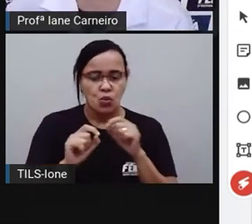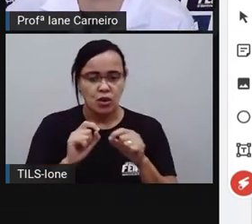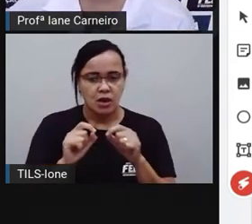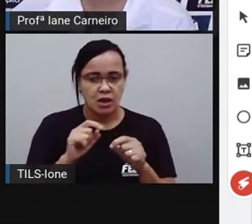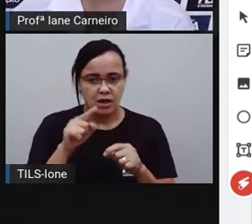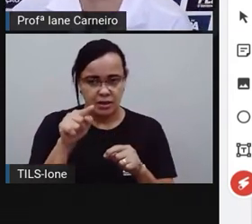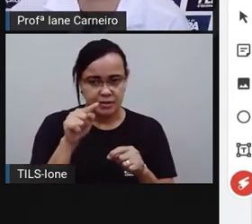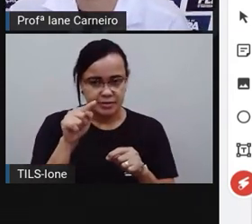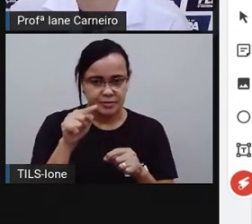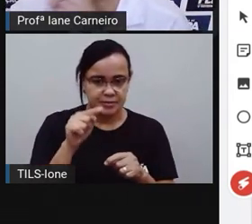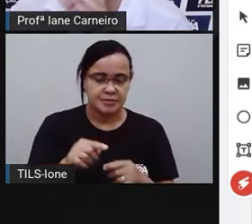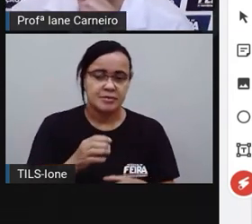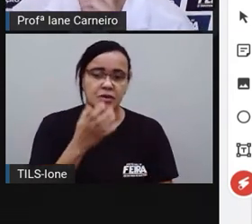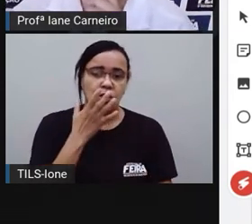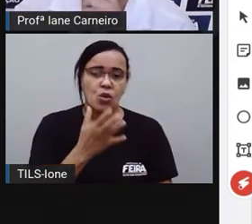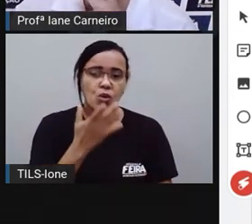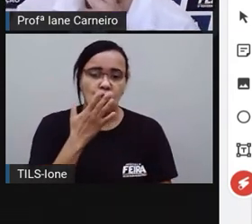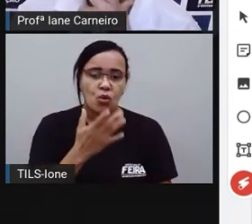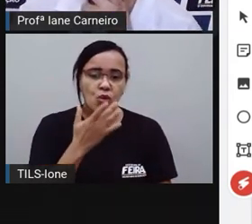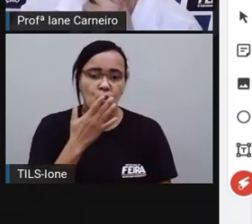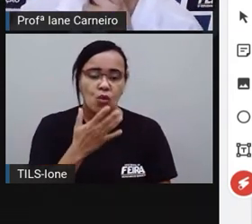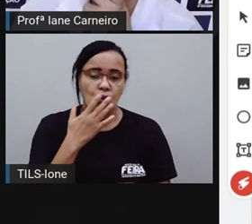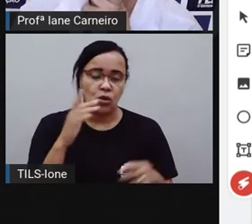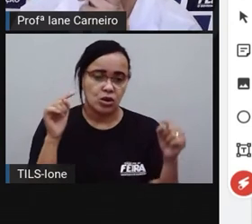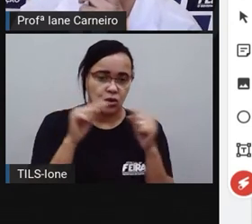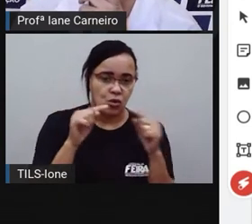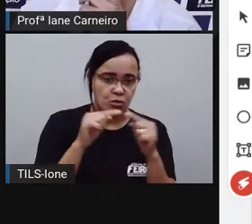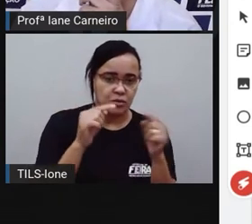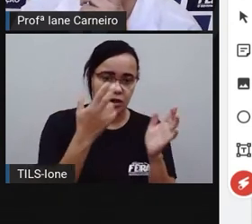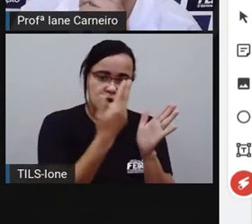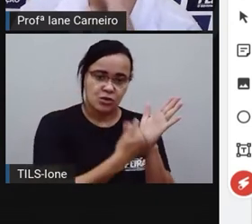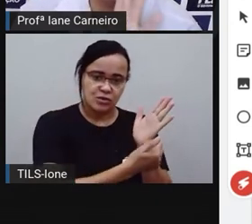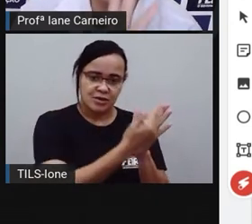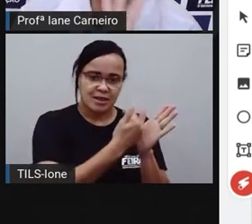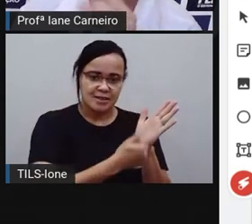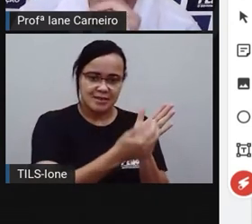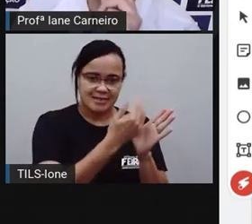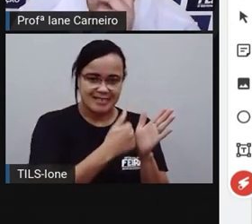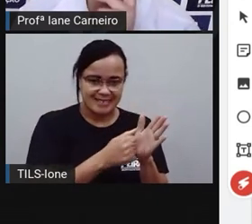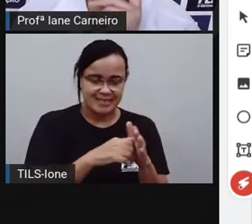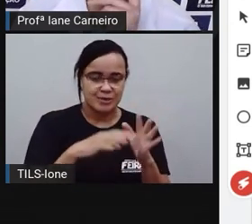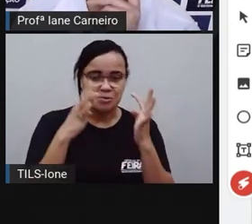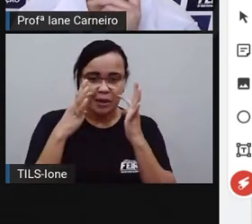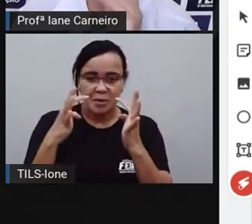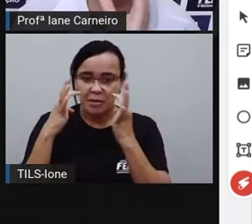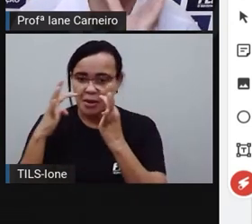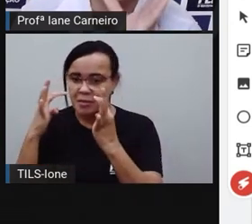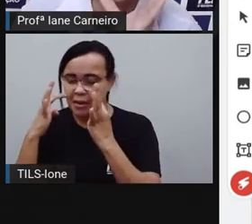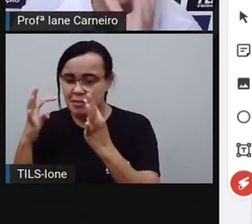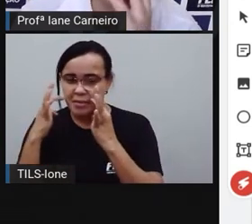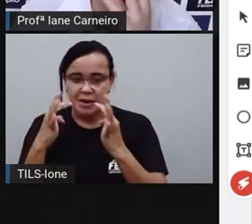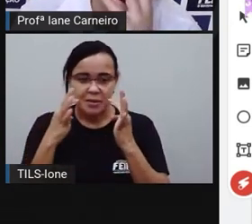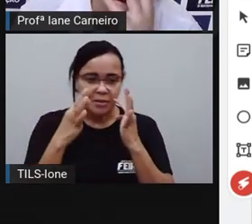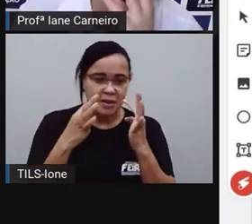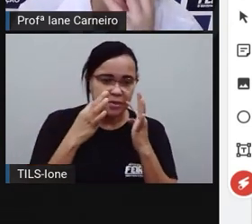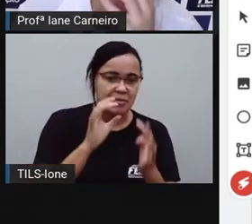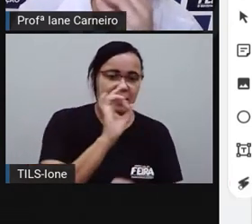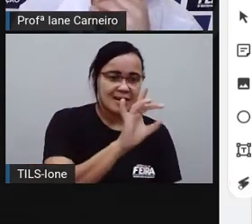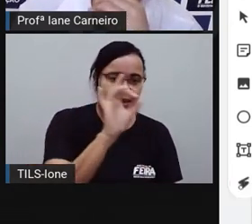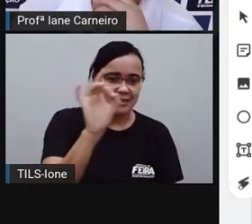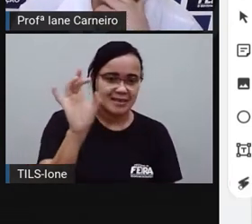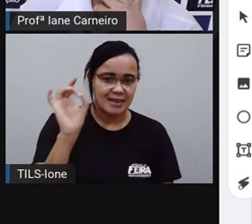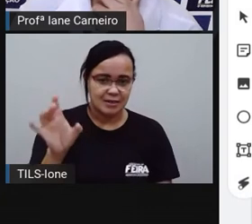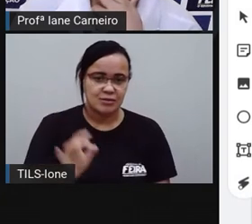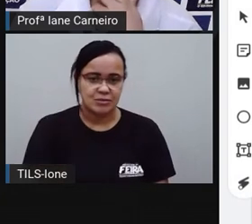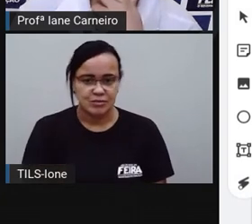Pinte o desenho abaixo seguindo as orientações. Então, a gente vai pintar aqui, ó, vendo o formato de cada um deles. Então, você já sabe, né? Esse